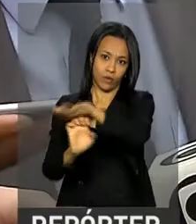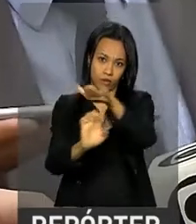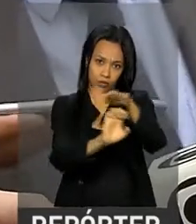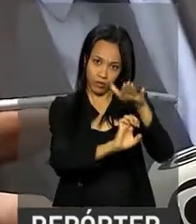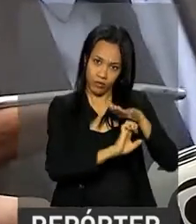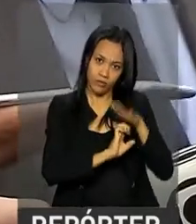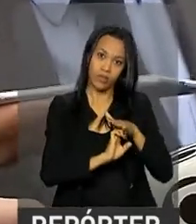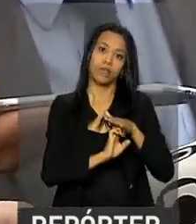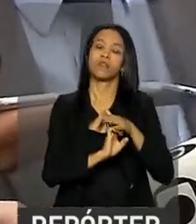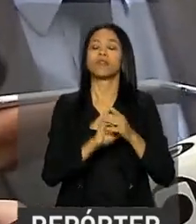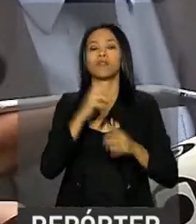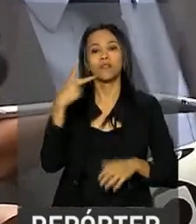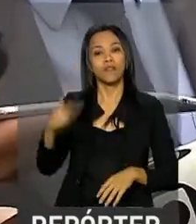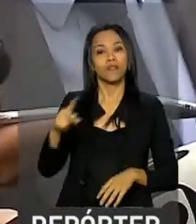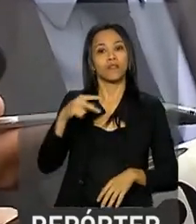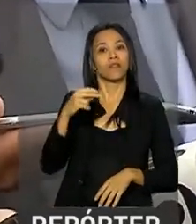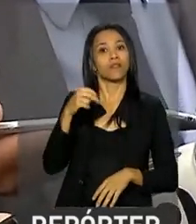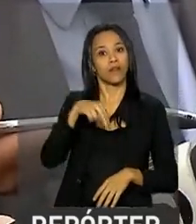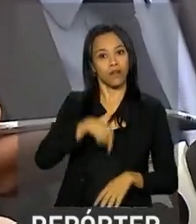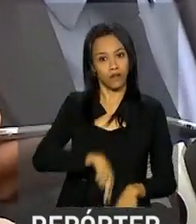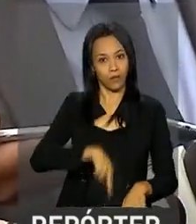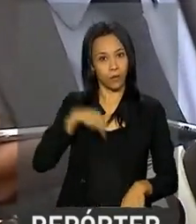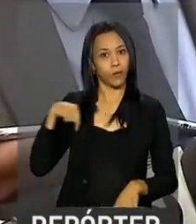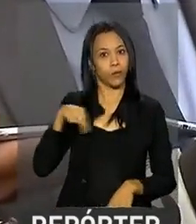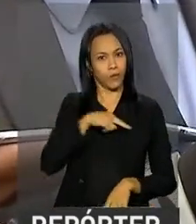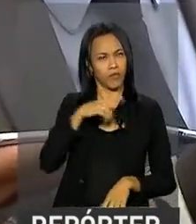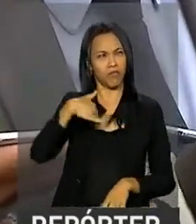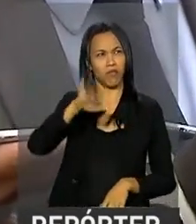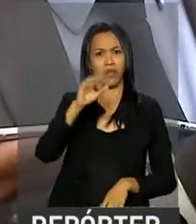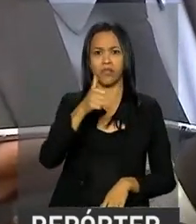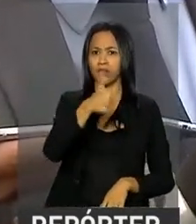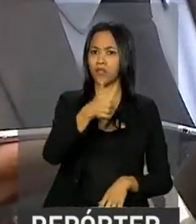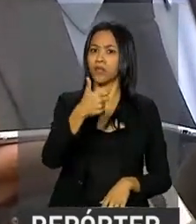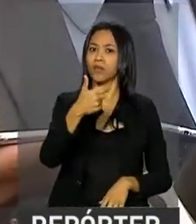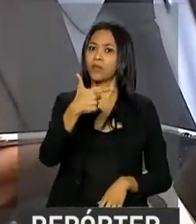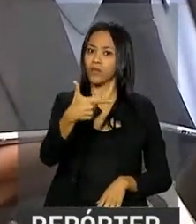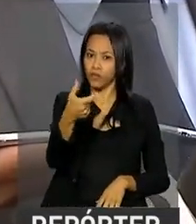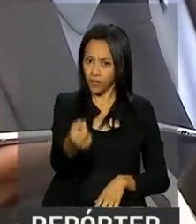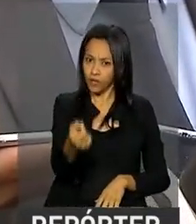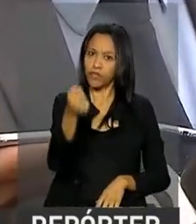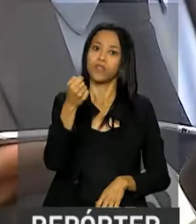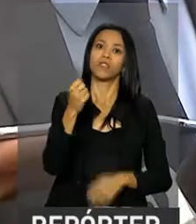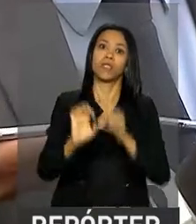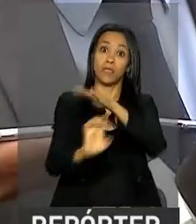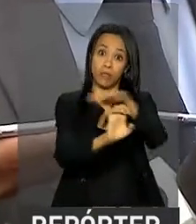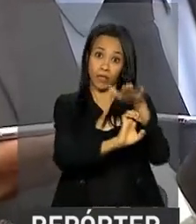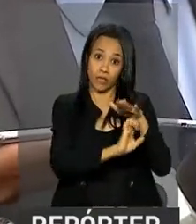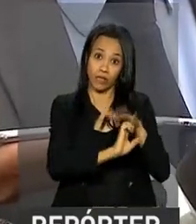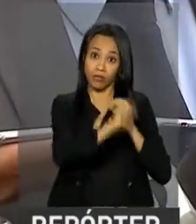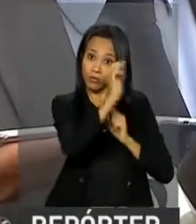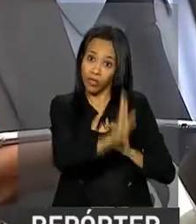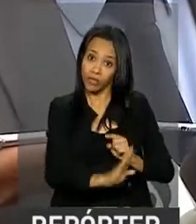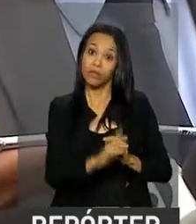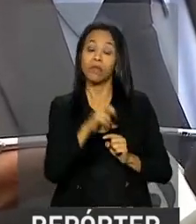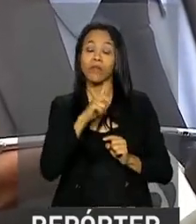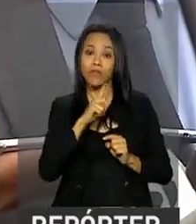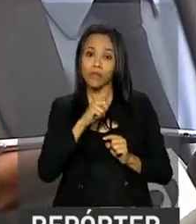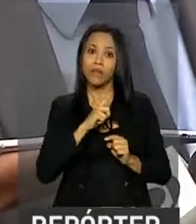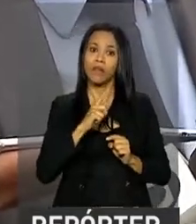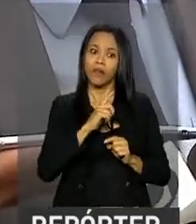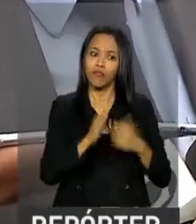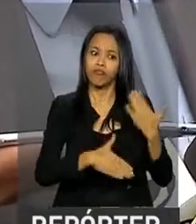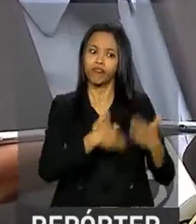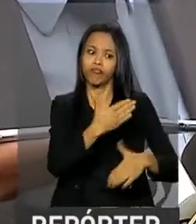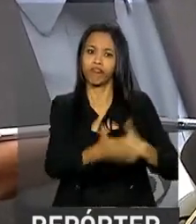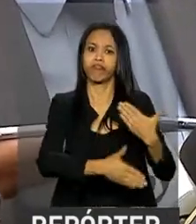que é um grupo muito poderoso tem mais 121 - no nosso país diverso e fartamente ontem